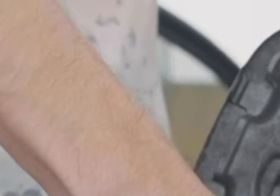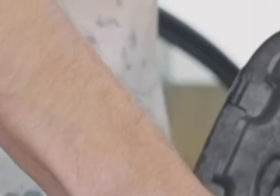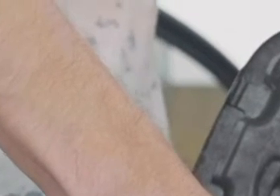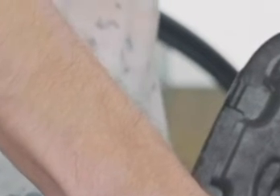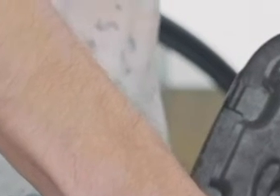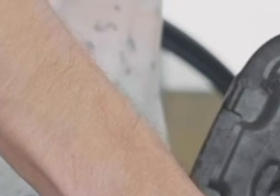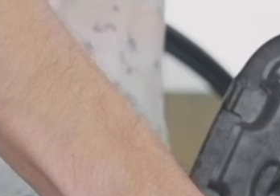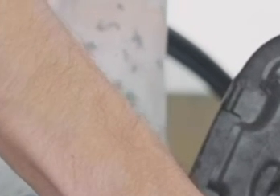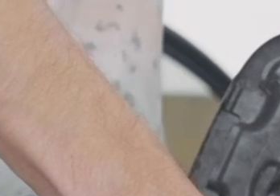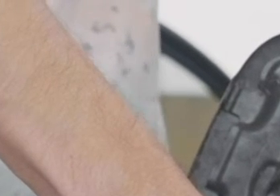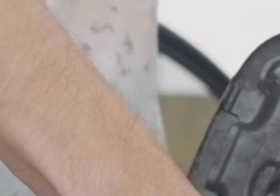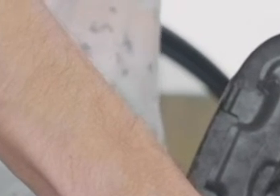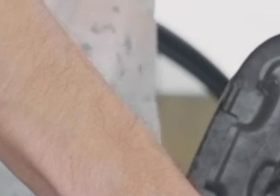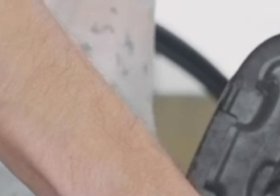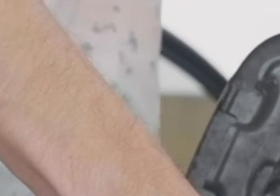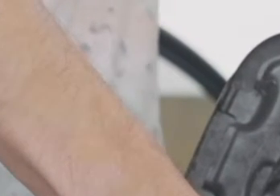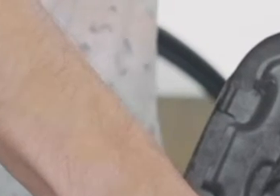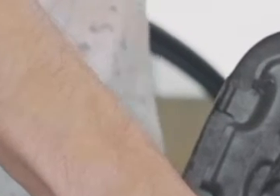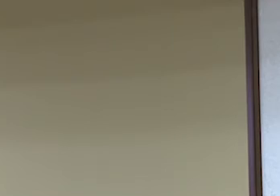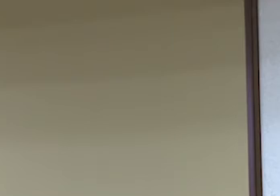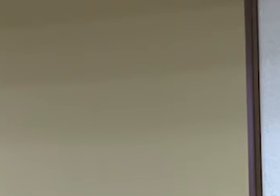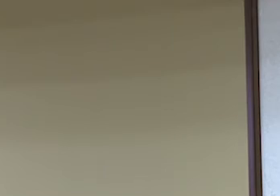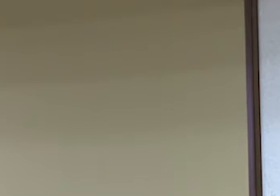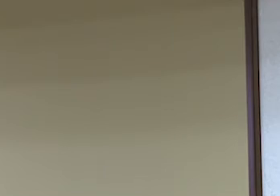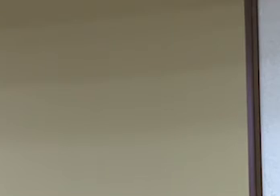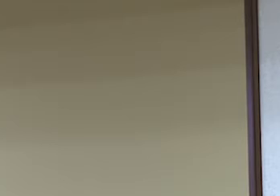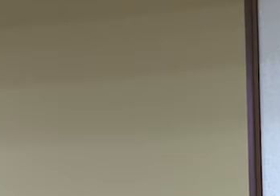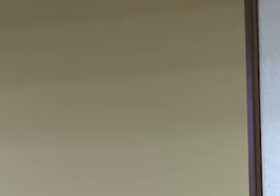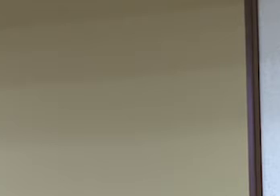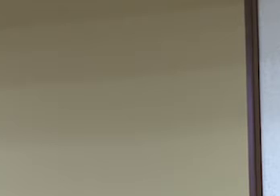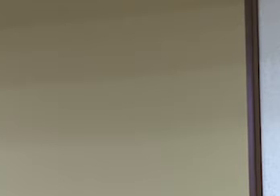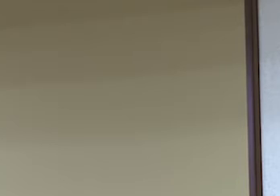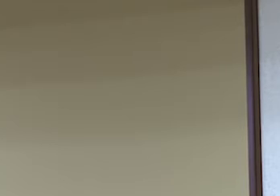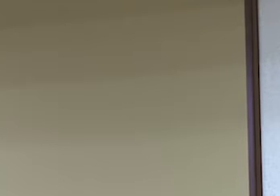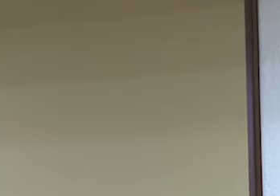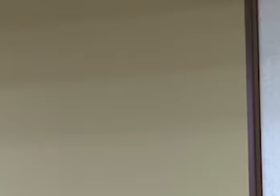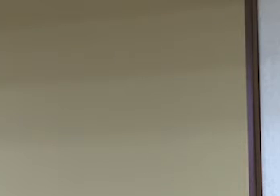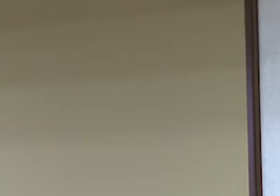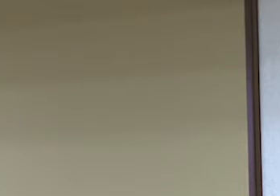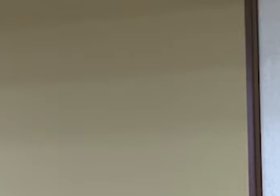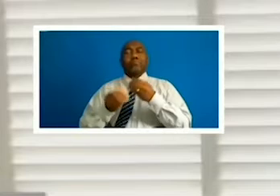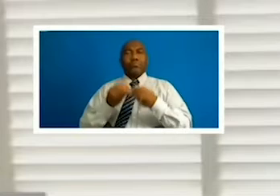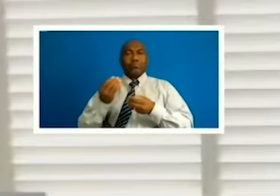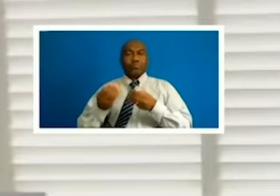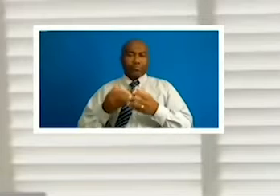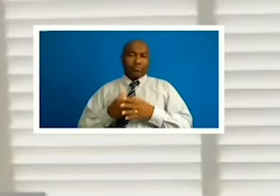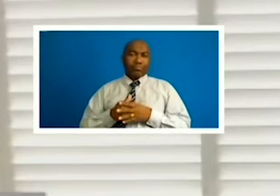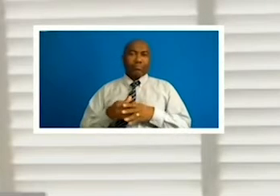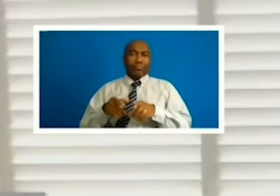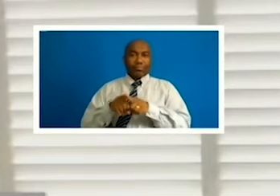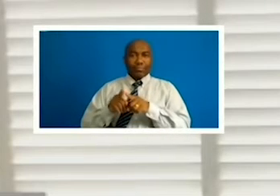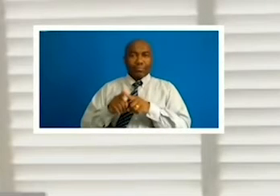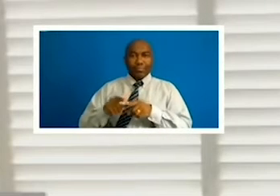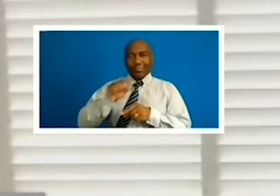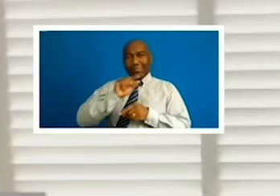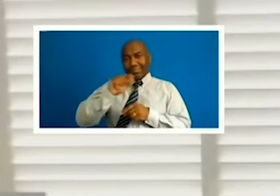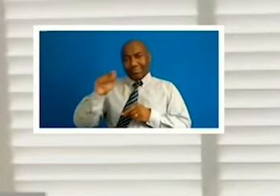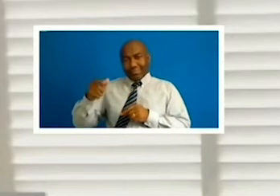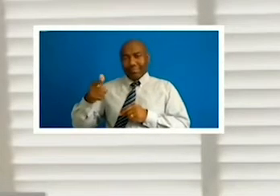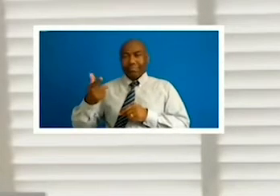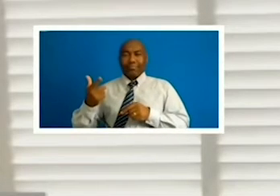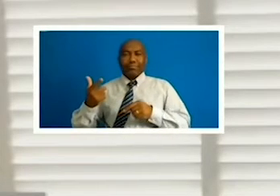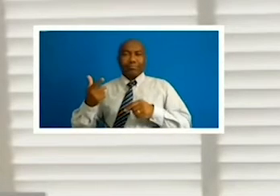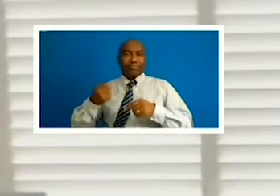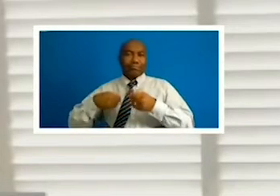automóveis que não foram identificados na secretaria o custo total foi de 8 mil reais o gestor foi citado mas